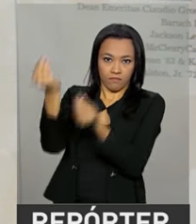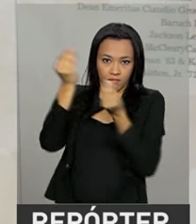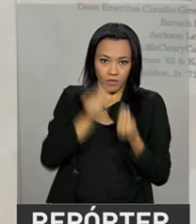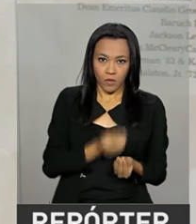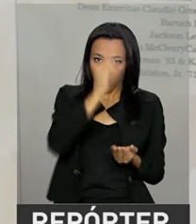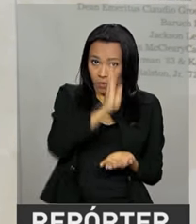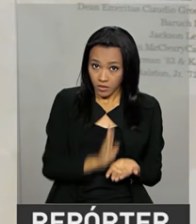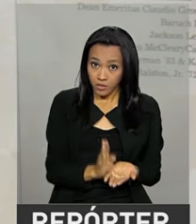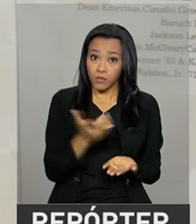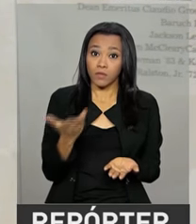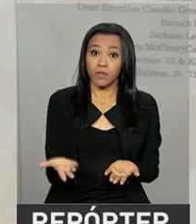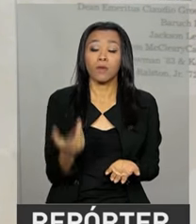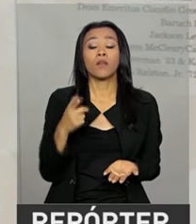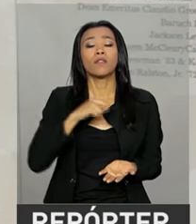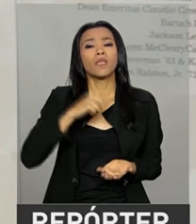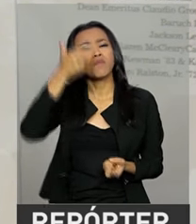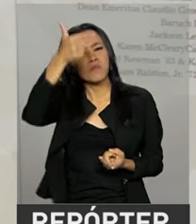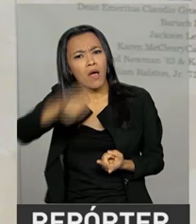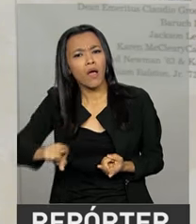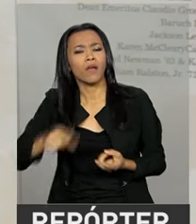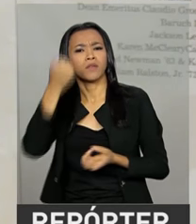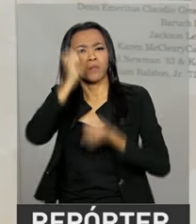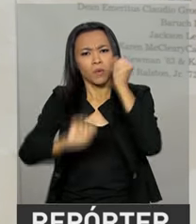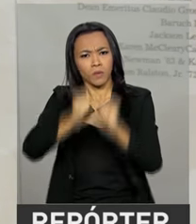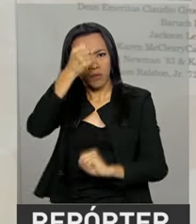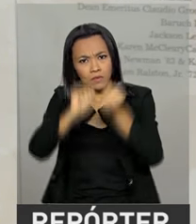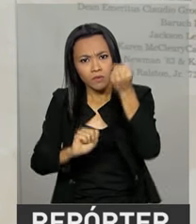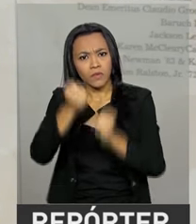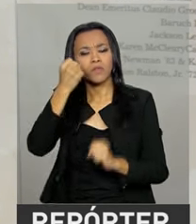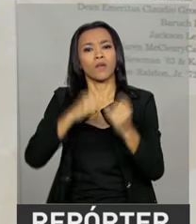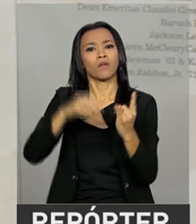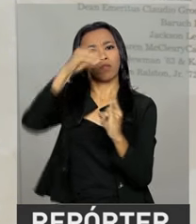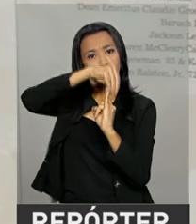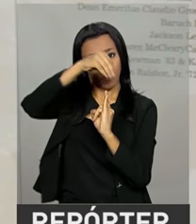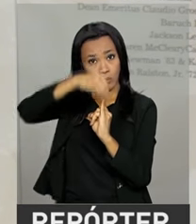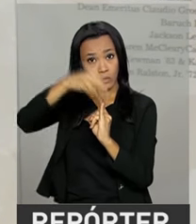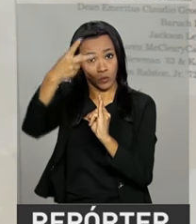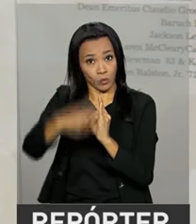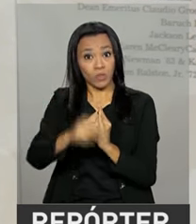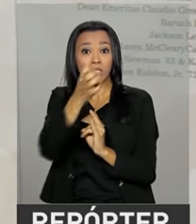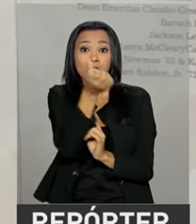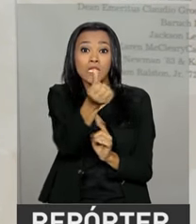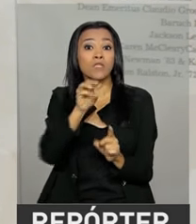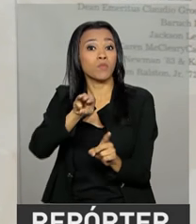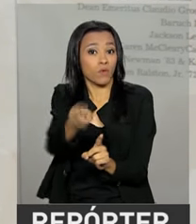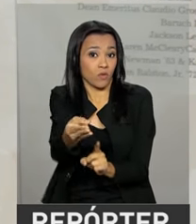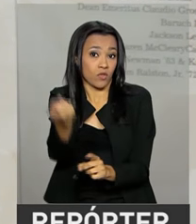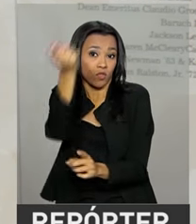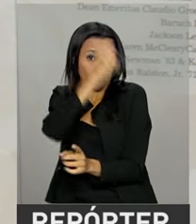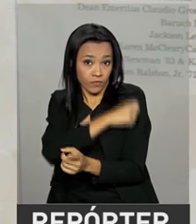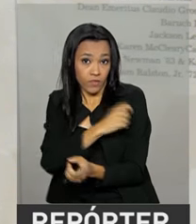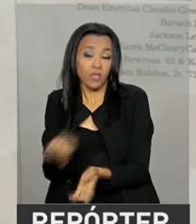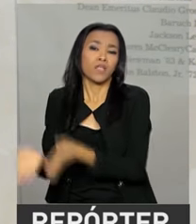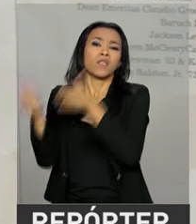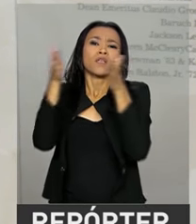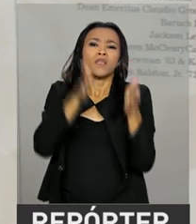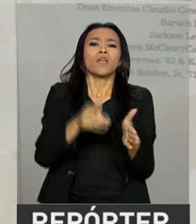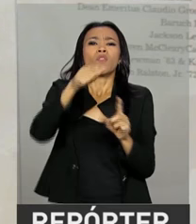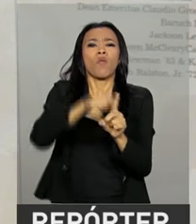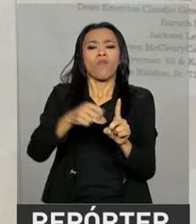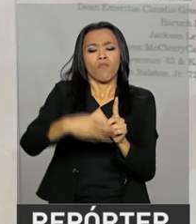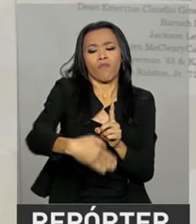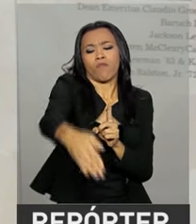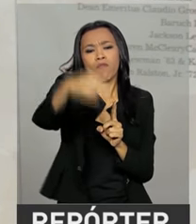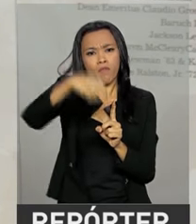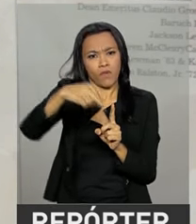sanofi e temos a produção normal da fiocruz de seis milhões de doses a partir de novembro teremos uma nova fábrica